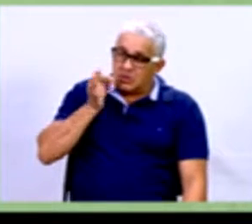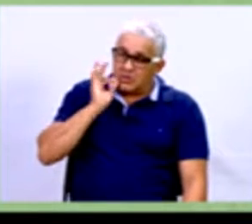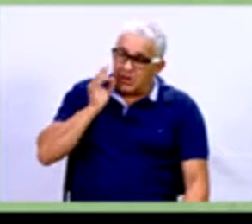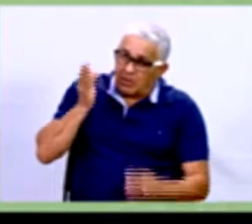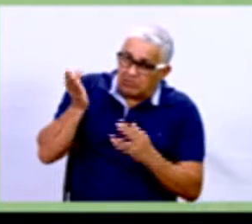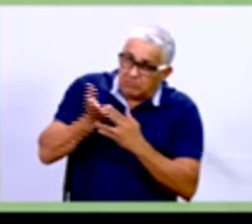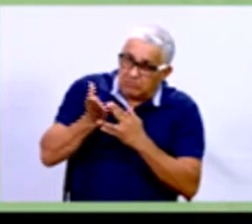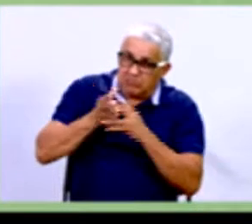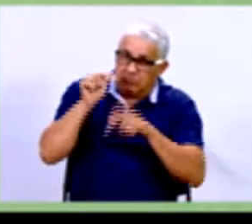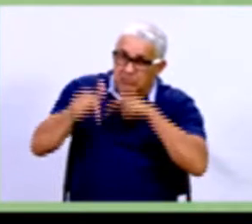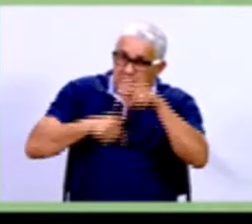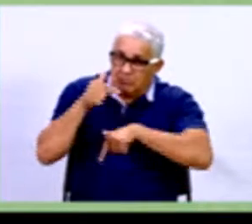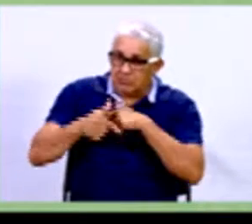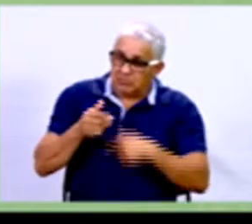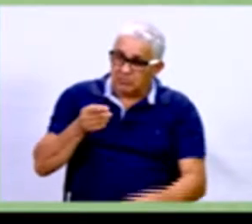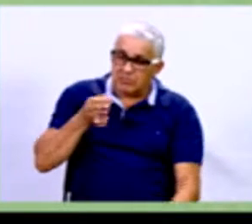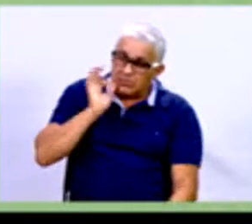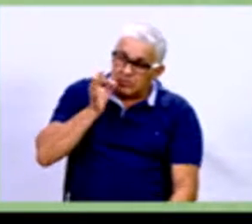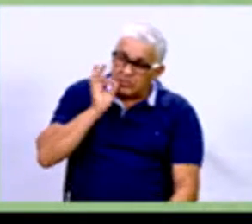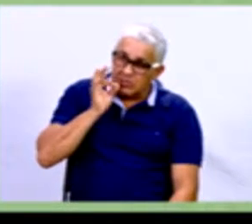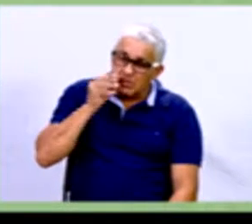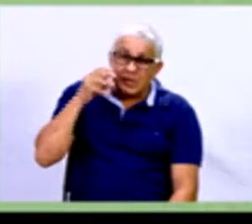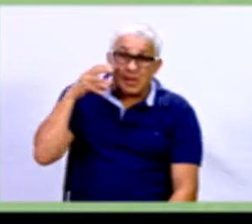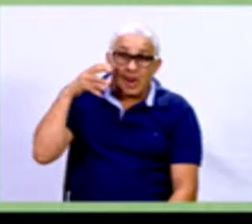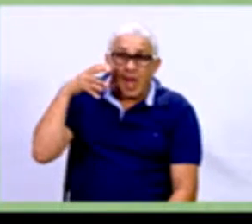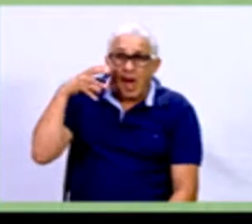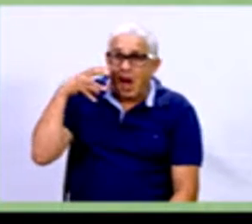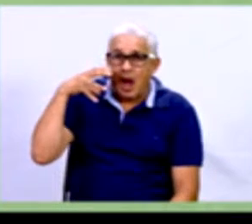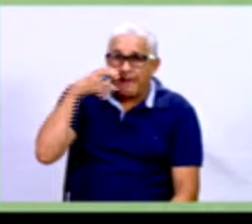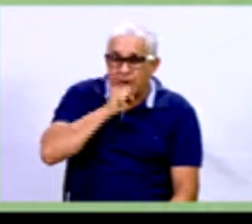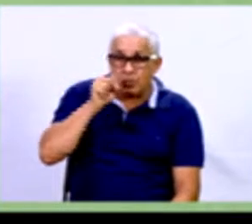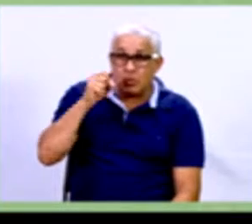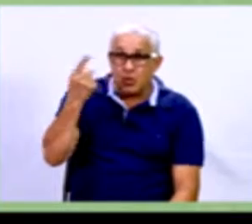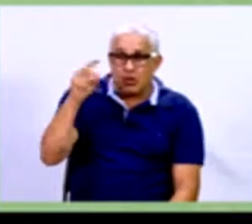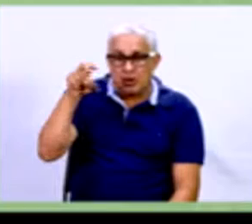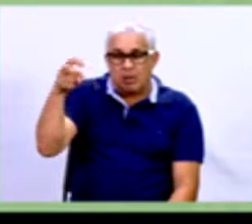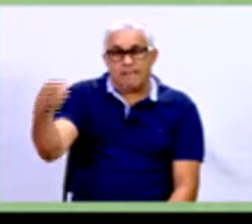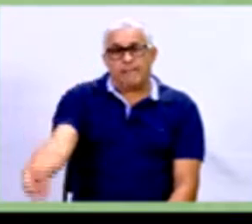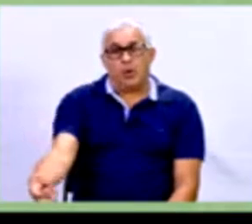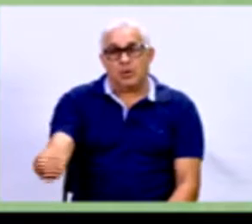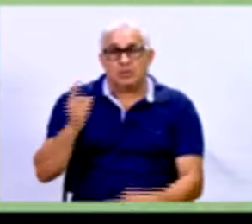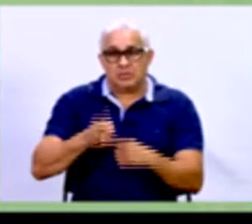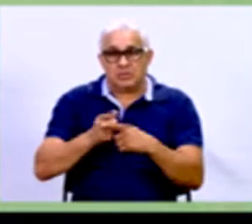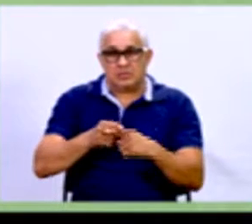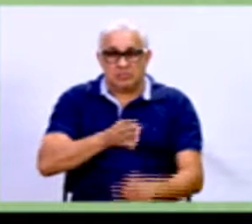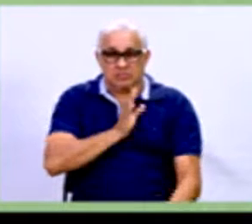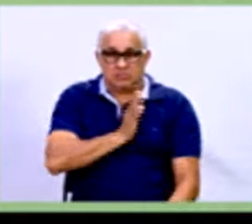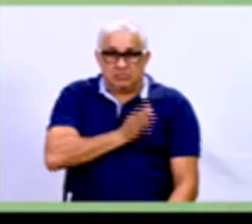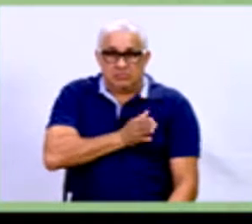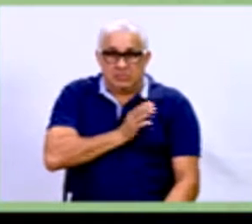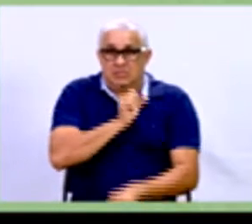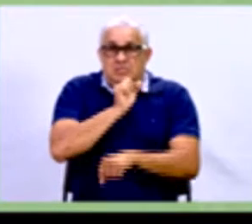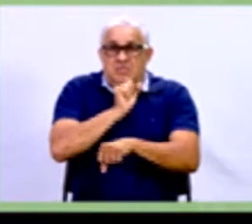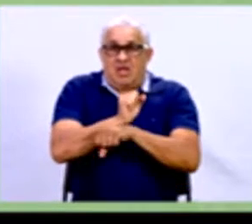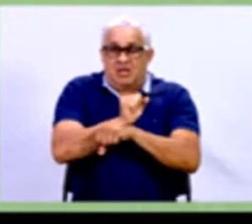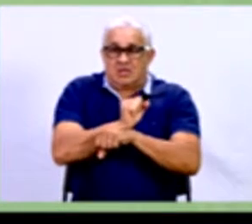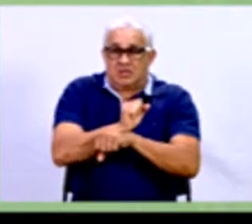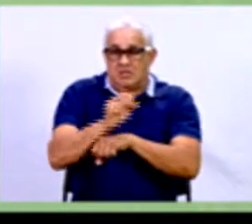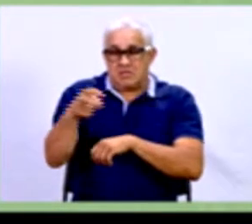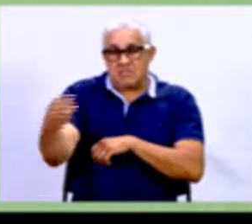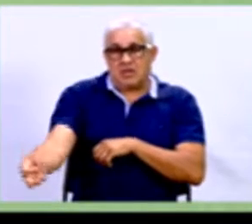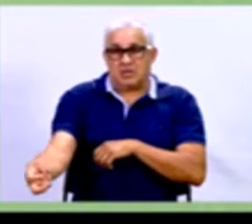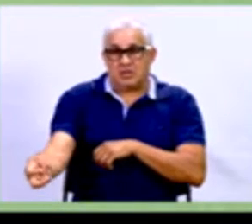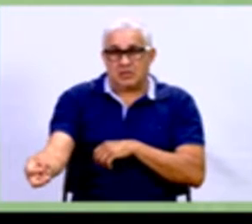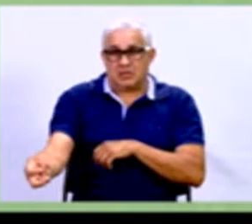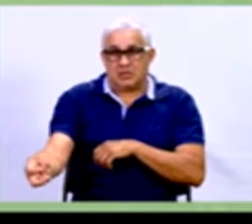de trabalho, e aí, de repente, o outro acaba caindo, né, porque sofreu um infarto, e nesse momento,